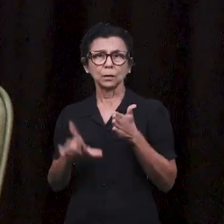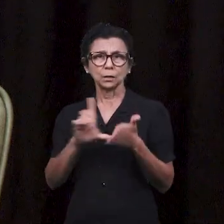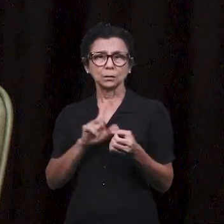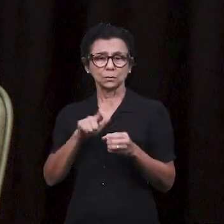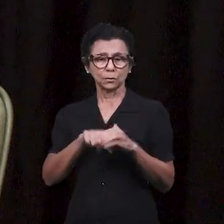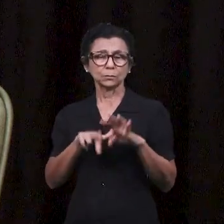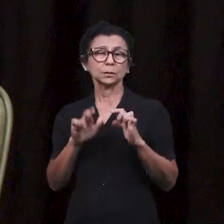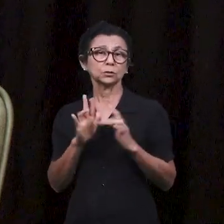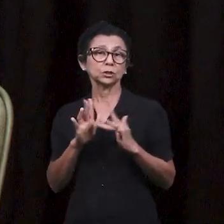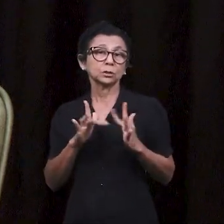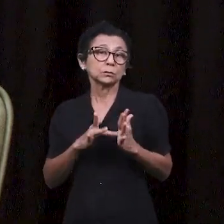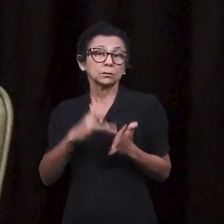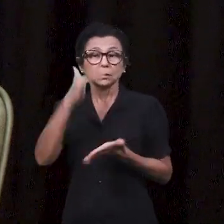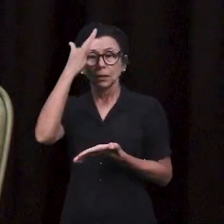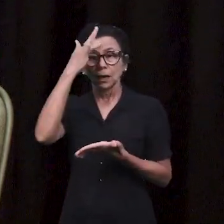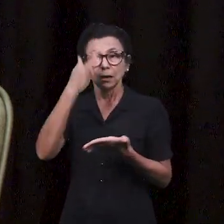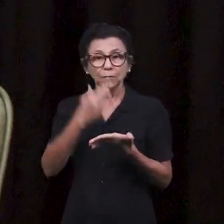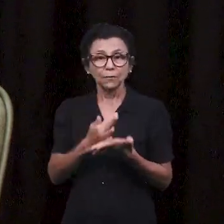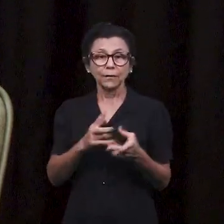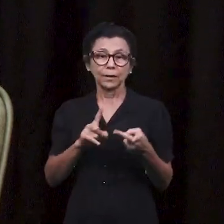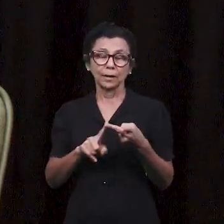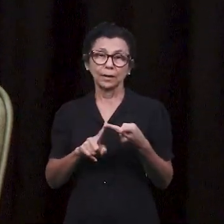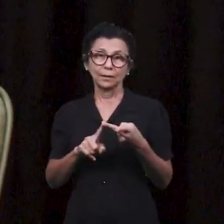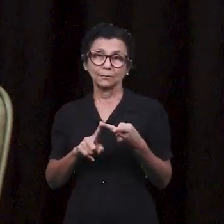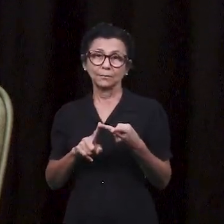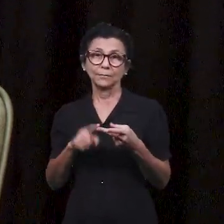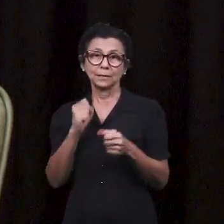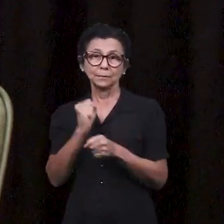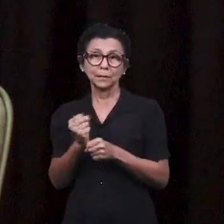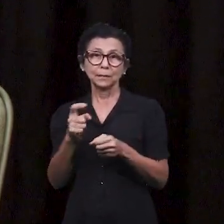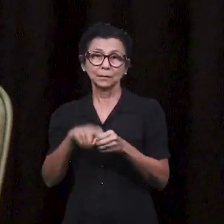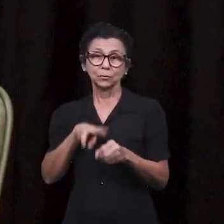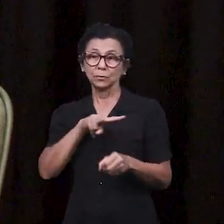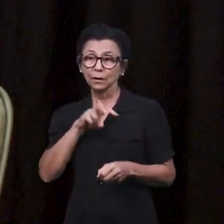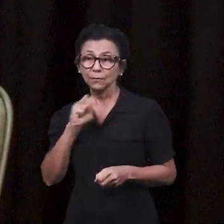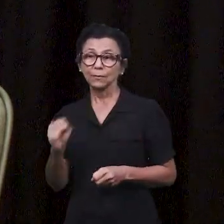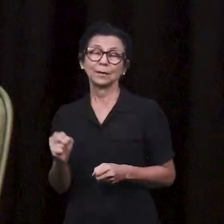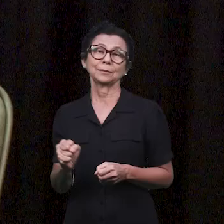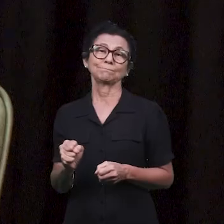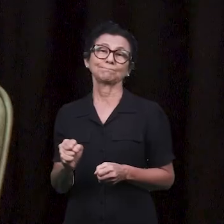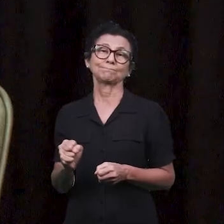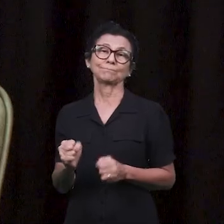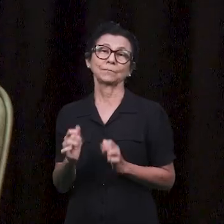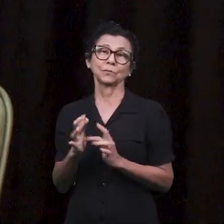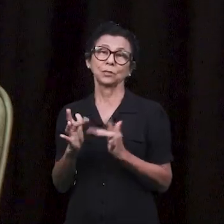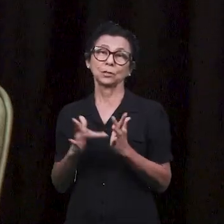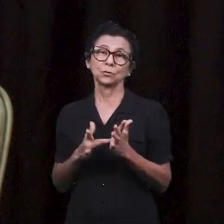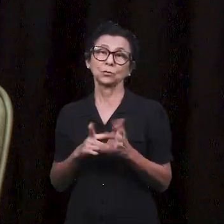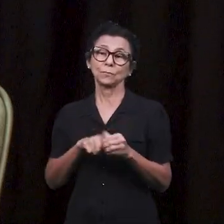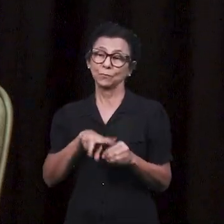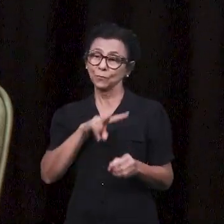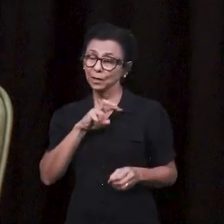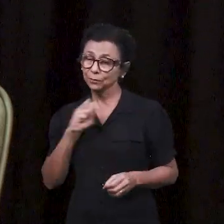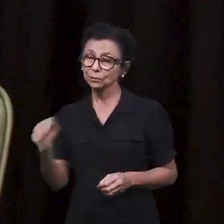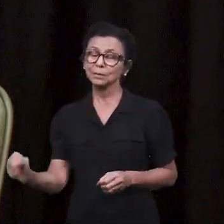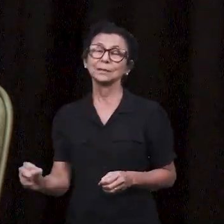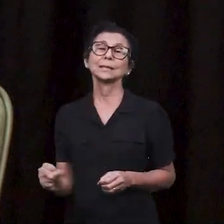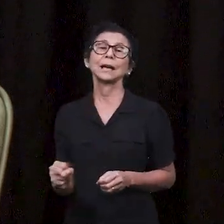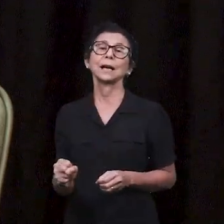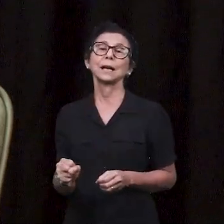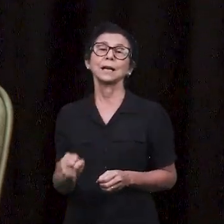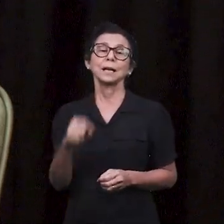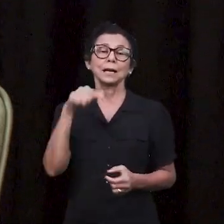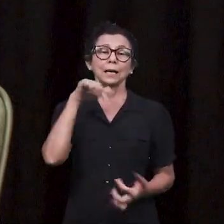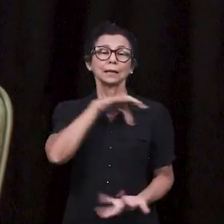do Senhor Jesus é a fé e a esperança da volta do Senhor. Porque Ele vem para trazer sobre todo